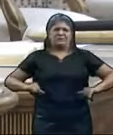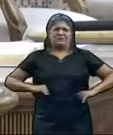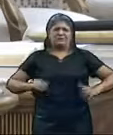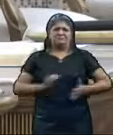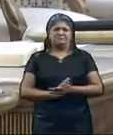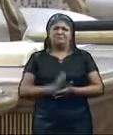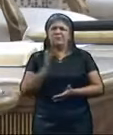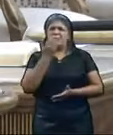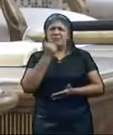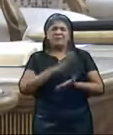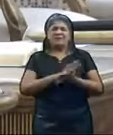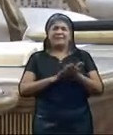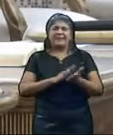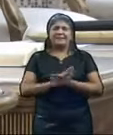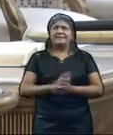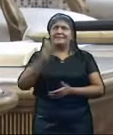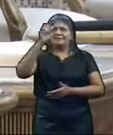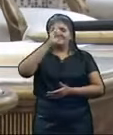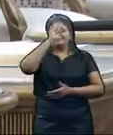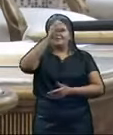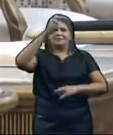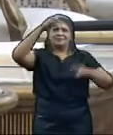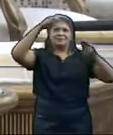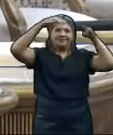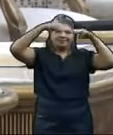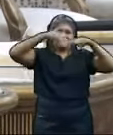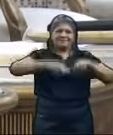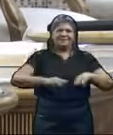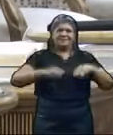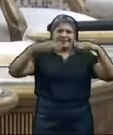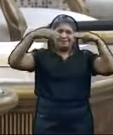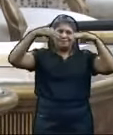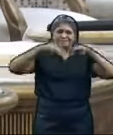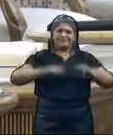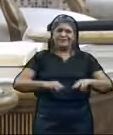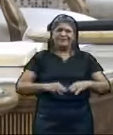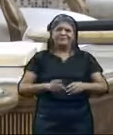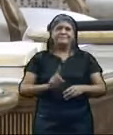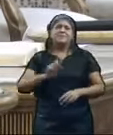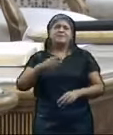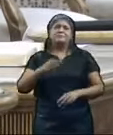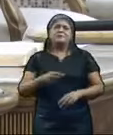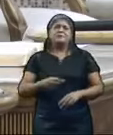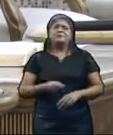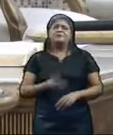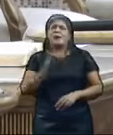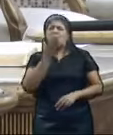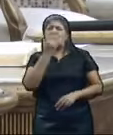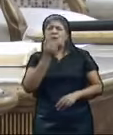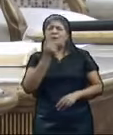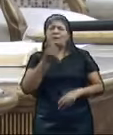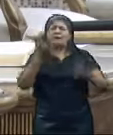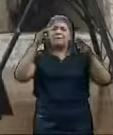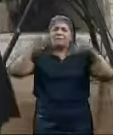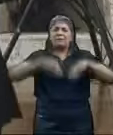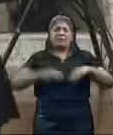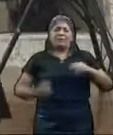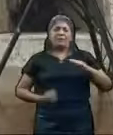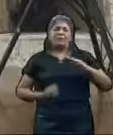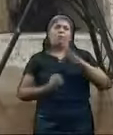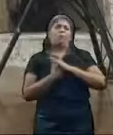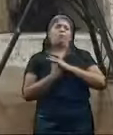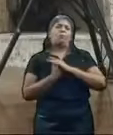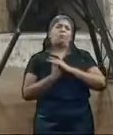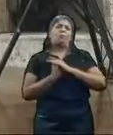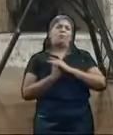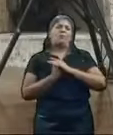falou estais fartos né e já vive sem mim sem Pastor tem ninguém ensinar mais não ele entregar para vocês